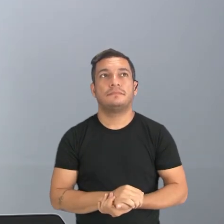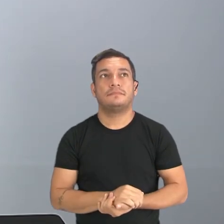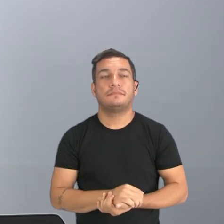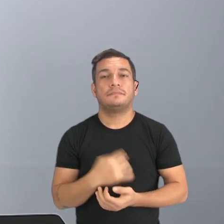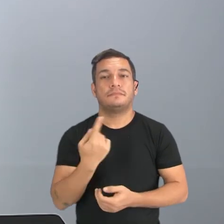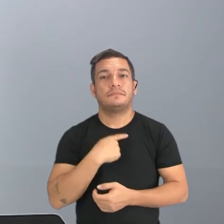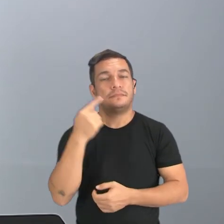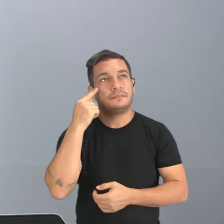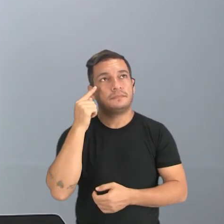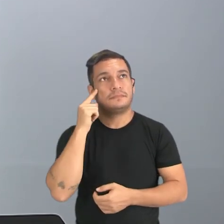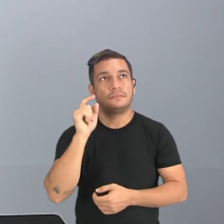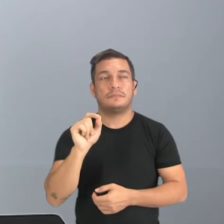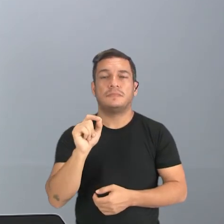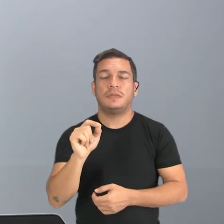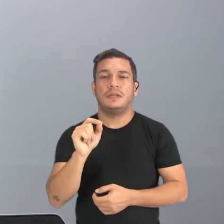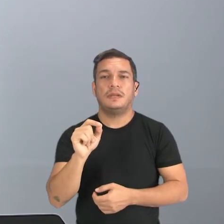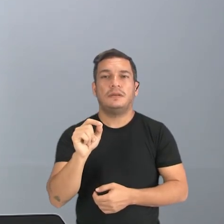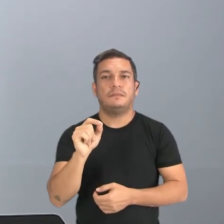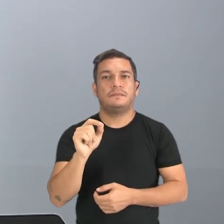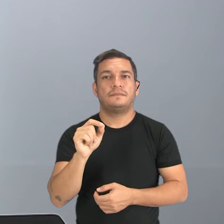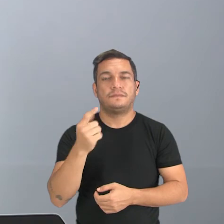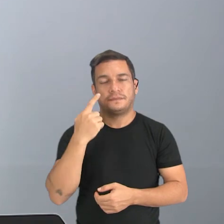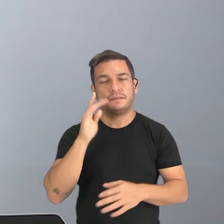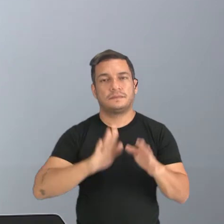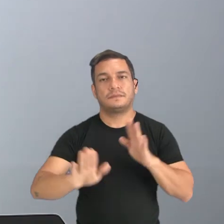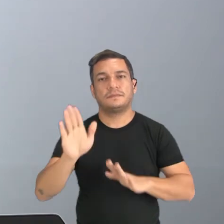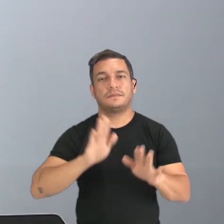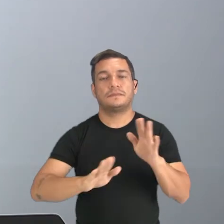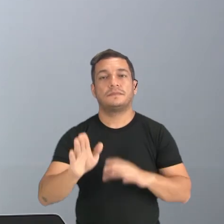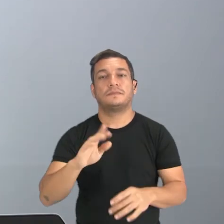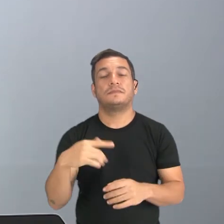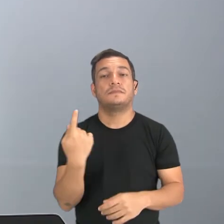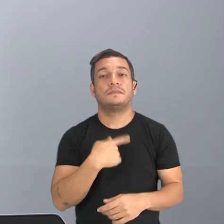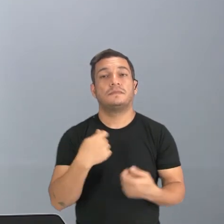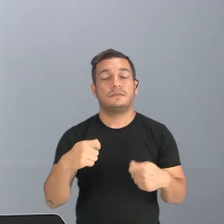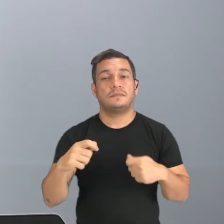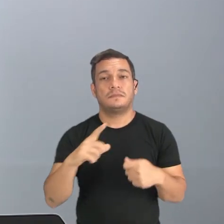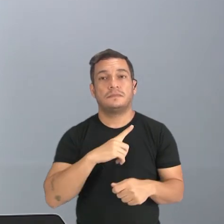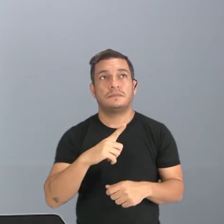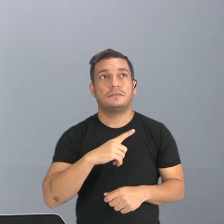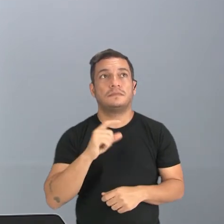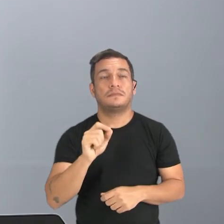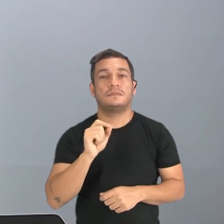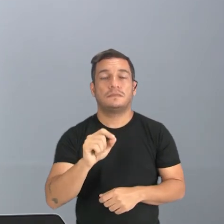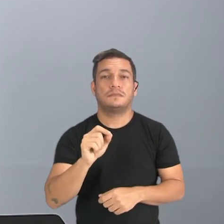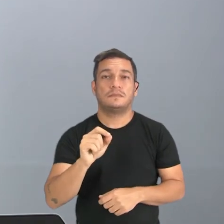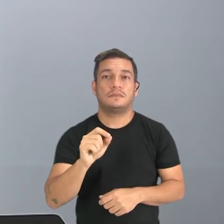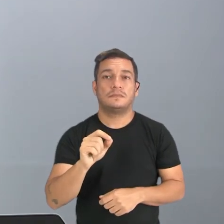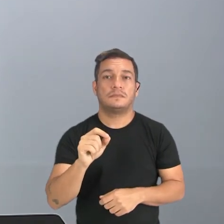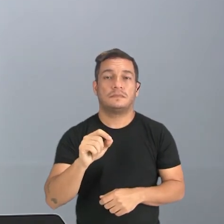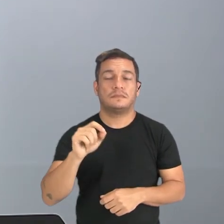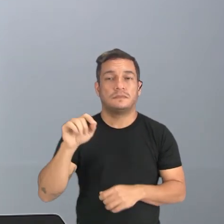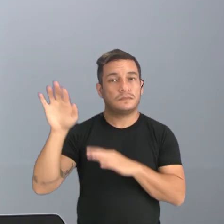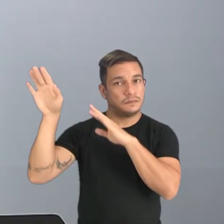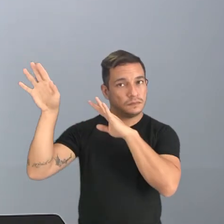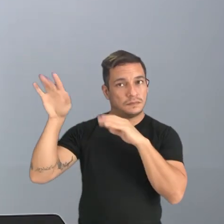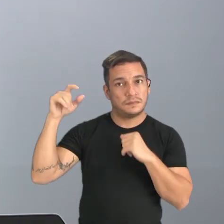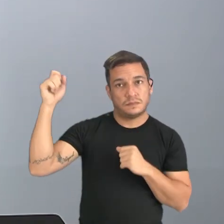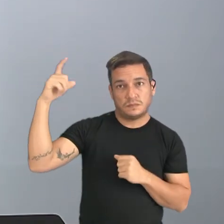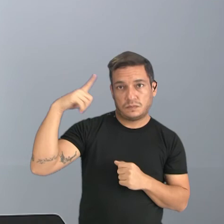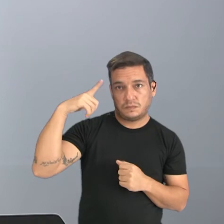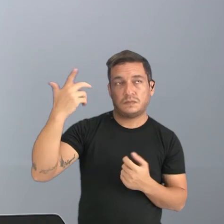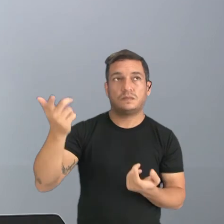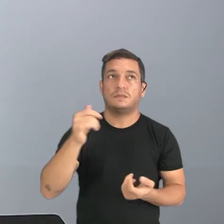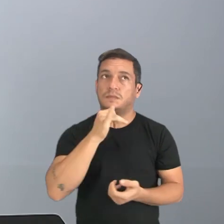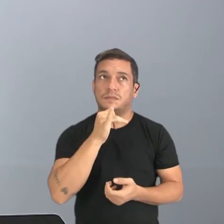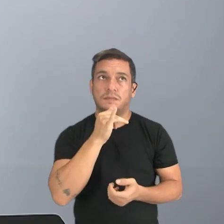um pouquinho nesses cuidados que nós devemos ter com a radiação solar. Como, por exemplo, a